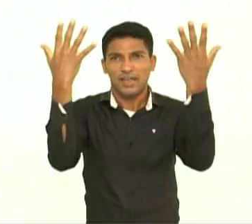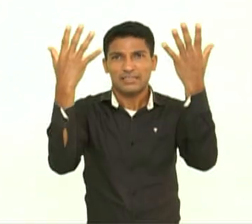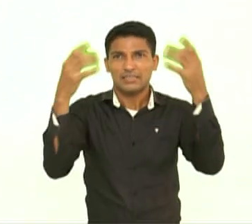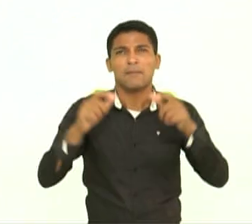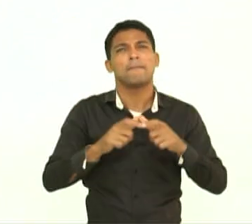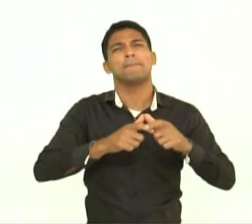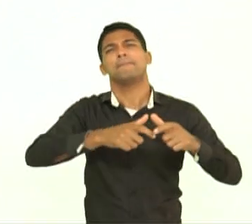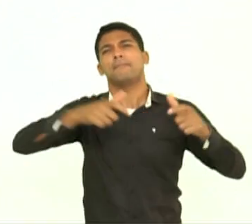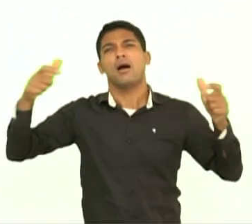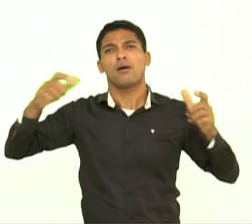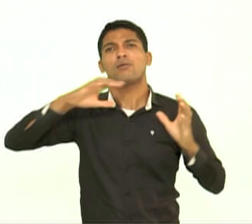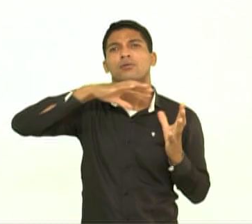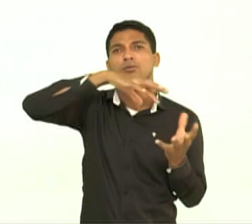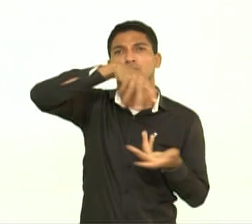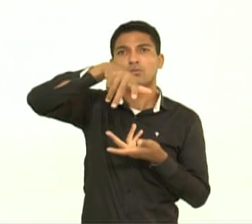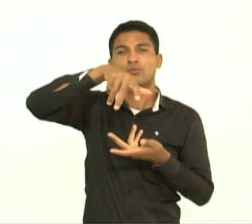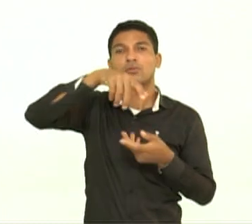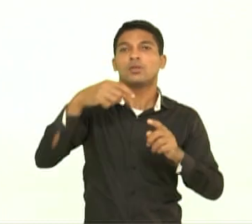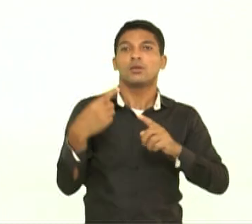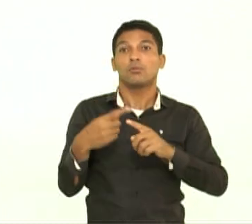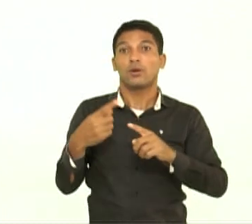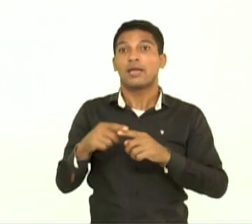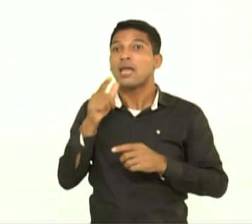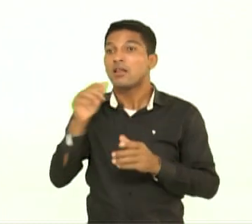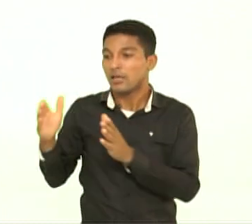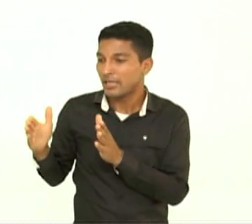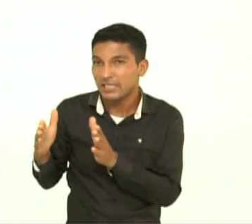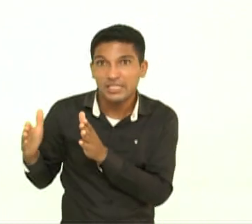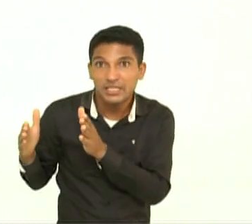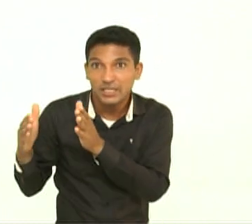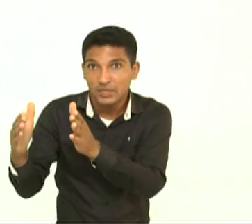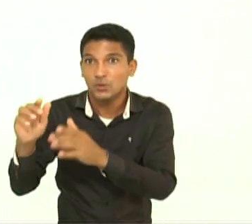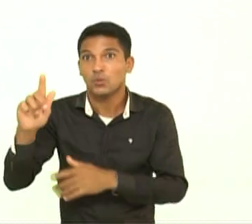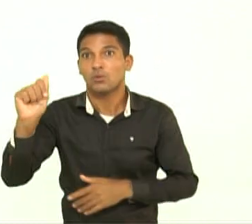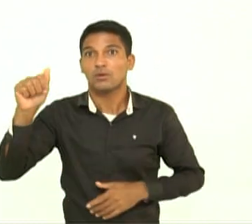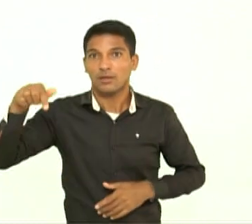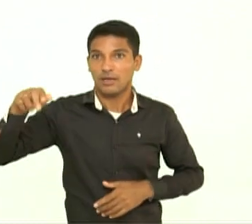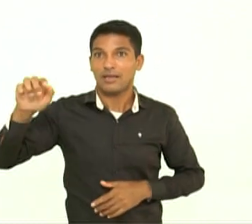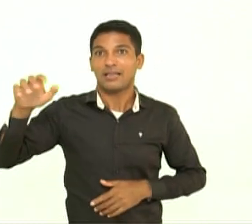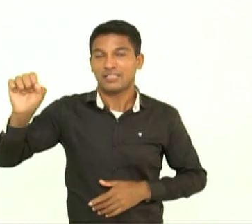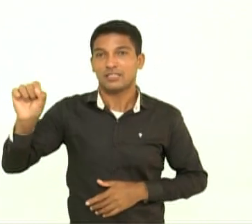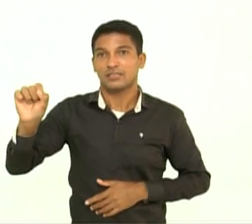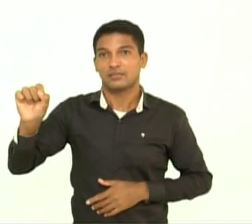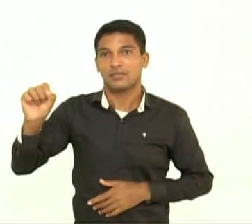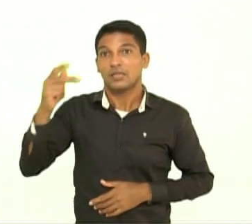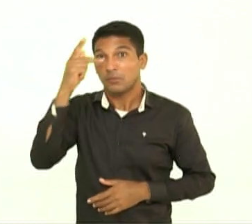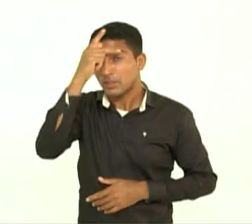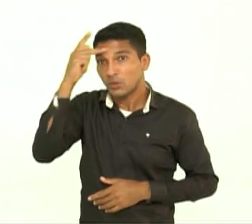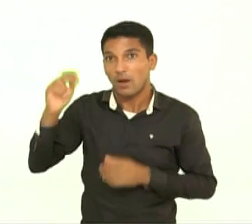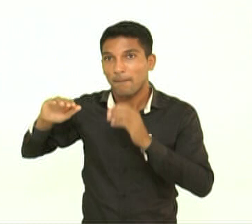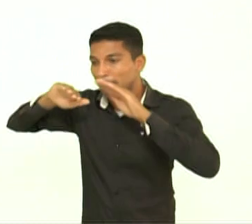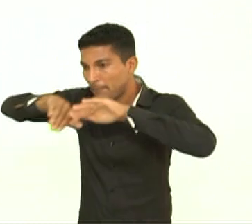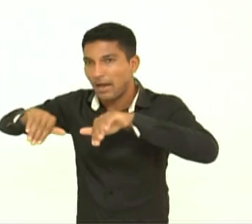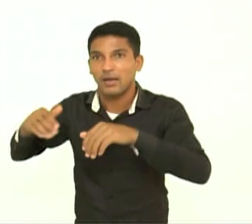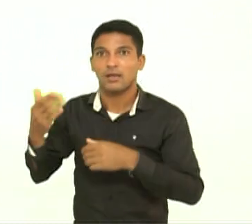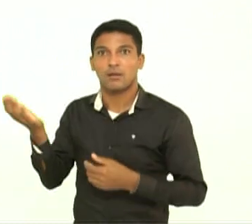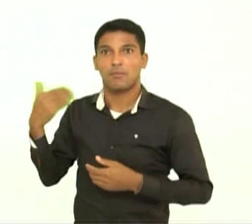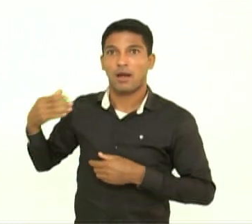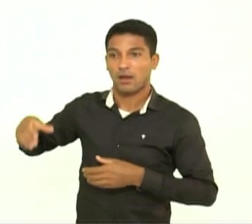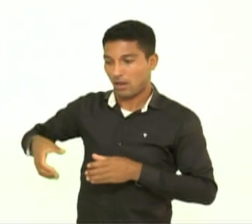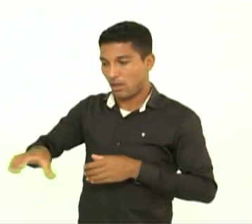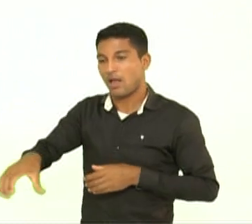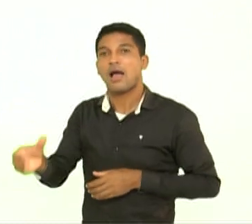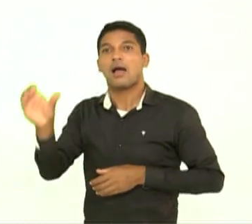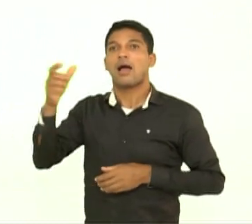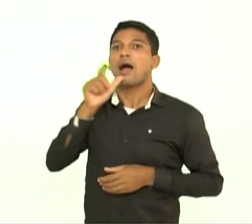as cidades sagradas para se banhar e purificar no sagrado rio Ganges. Esta festa e você pode aí, quem tiver com